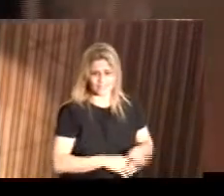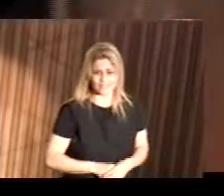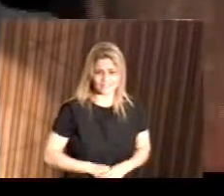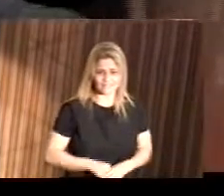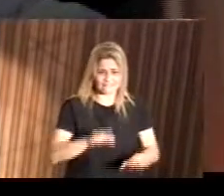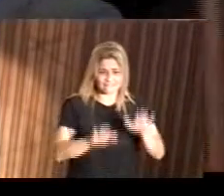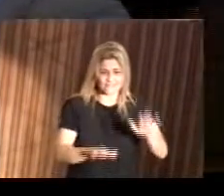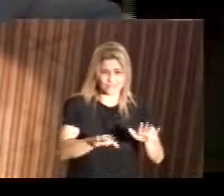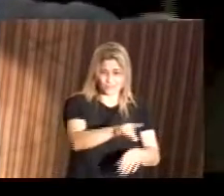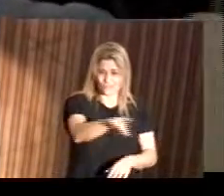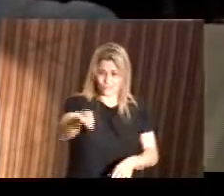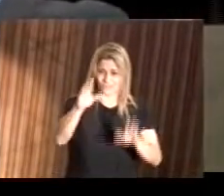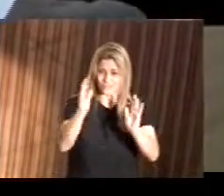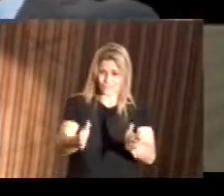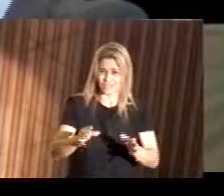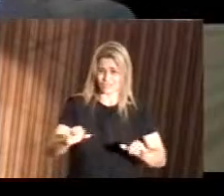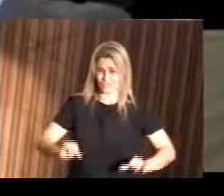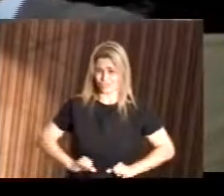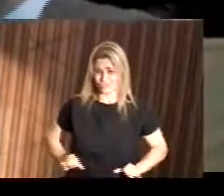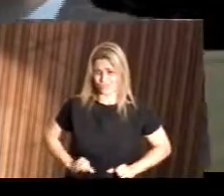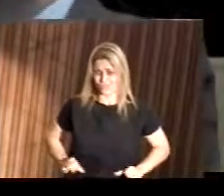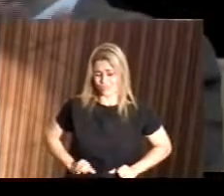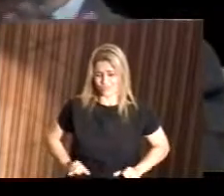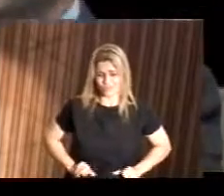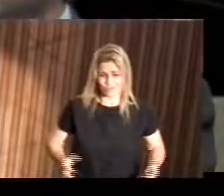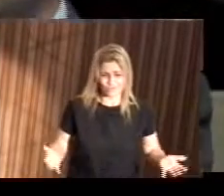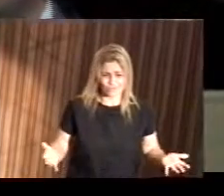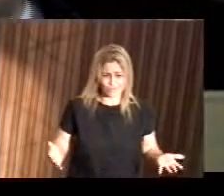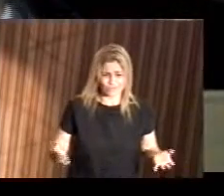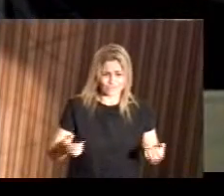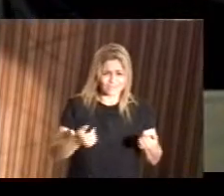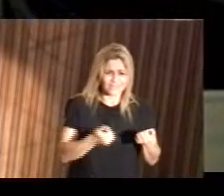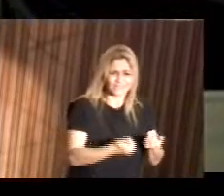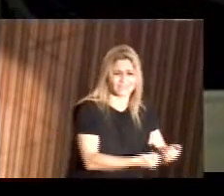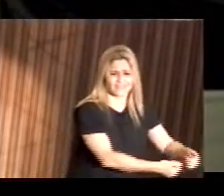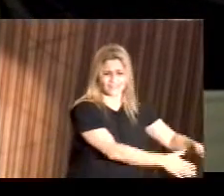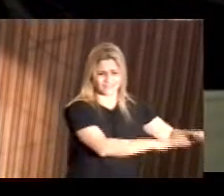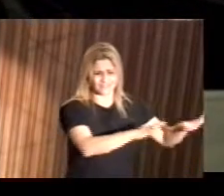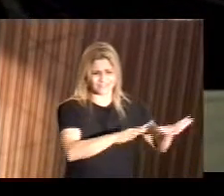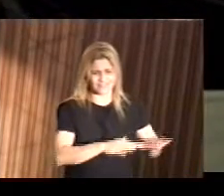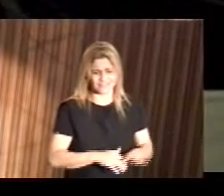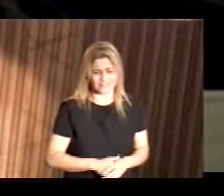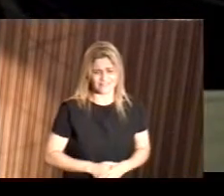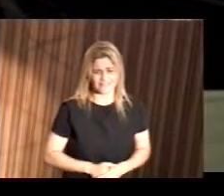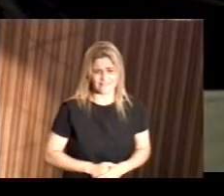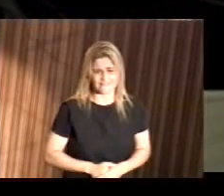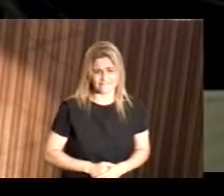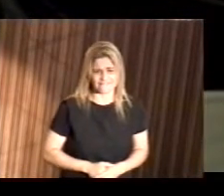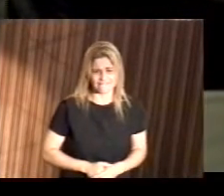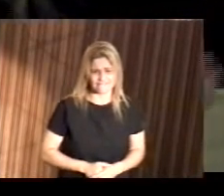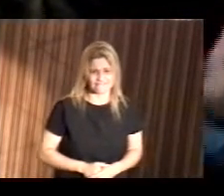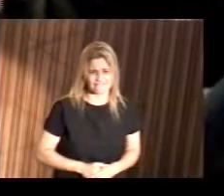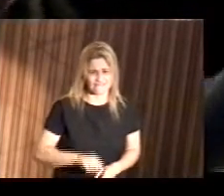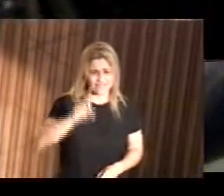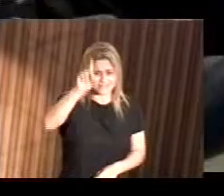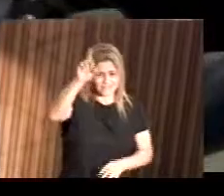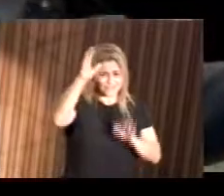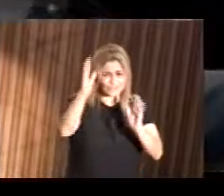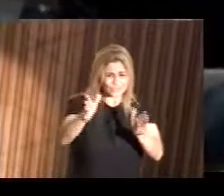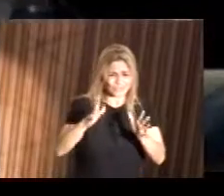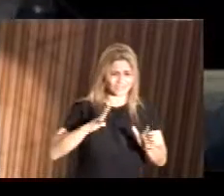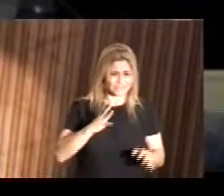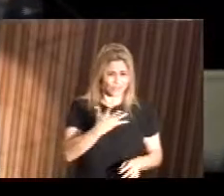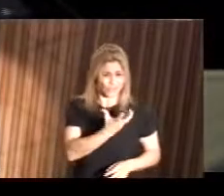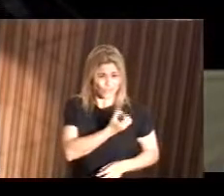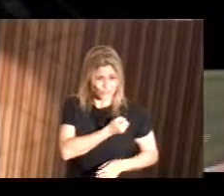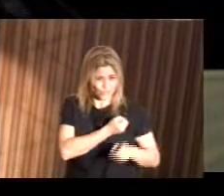já sofreu essa dor, não passa por ela de novo. Se Deus já te